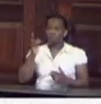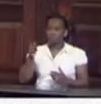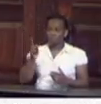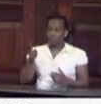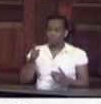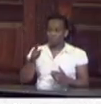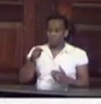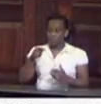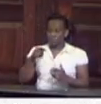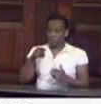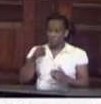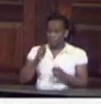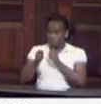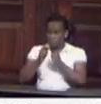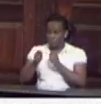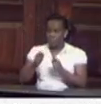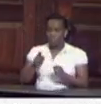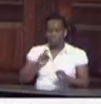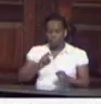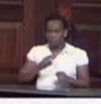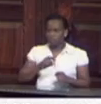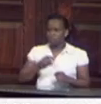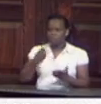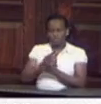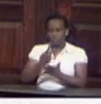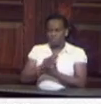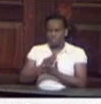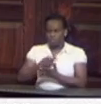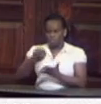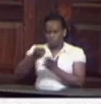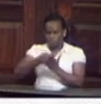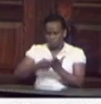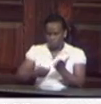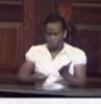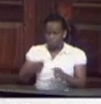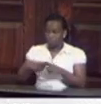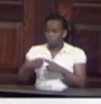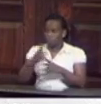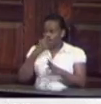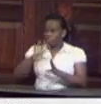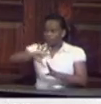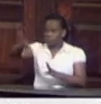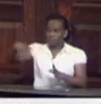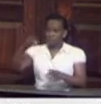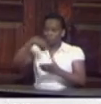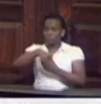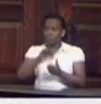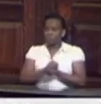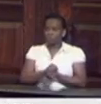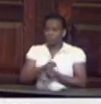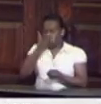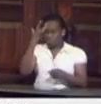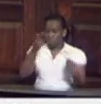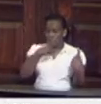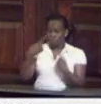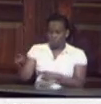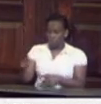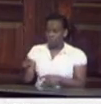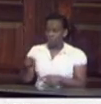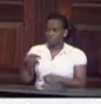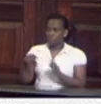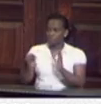foi injusto na matéria, porque ele coloca no mesmo saco aqueles que se opõem a determinada